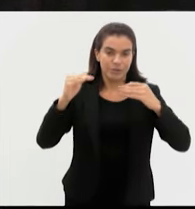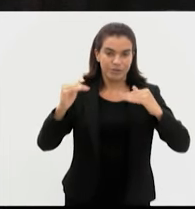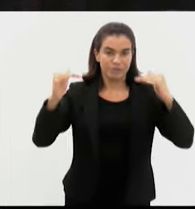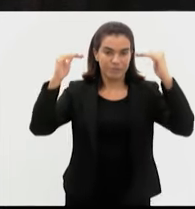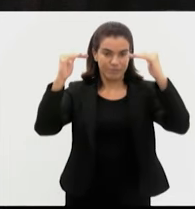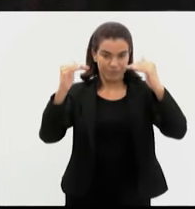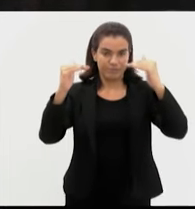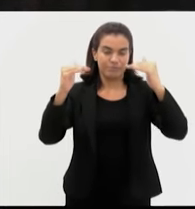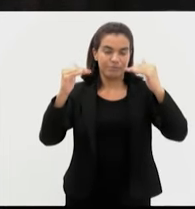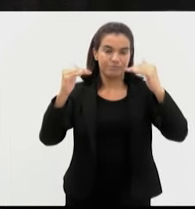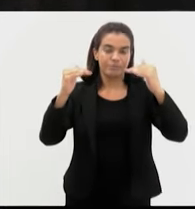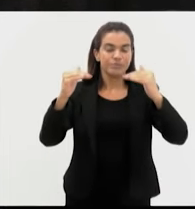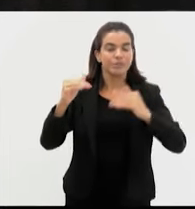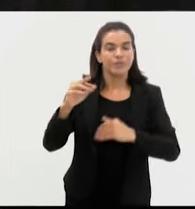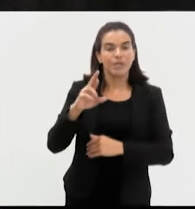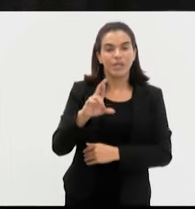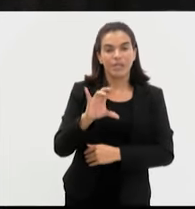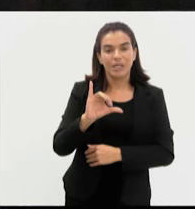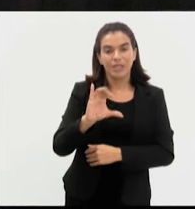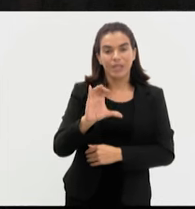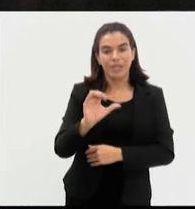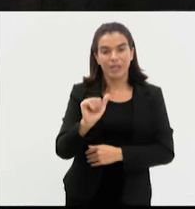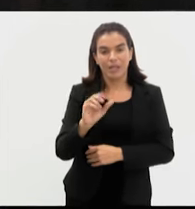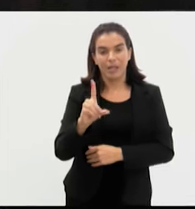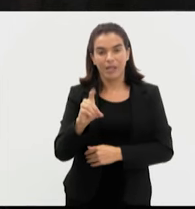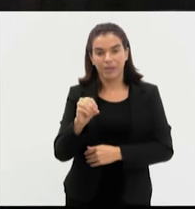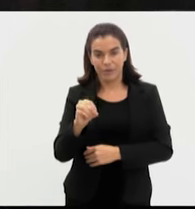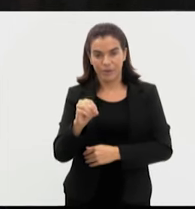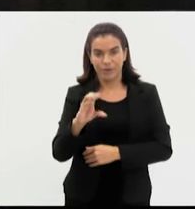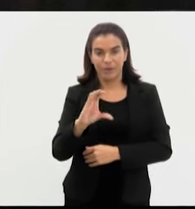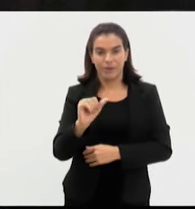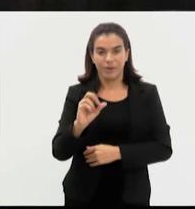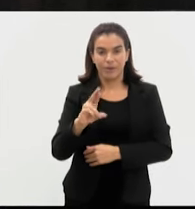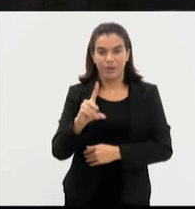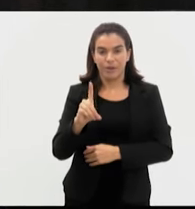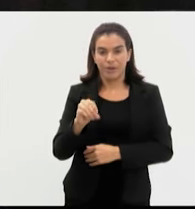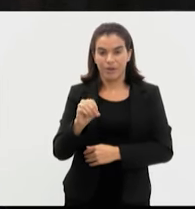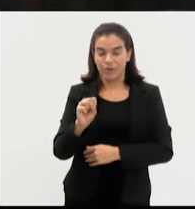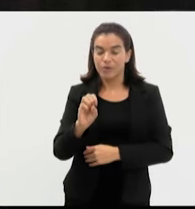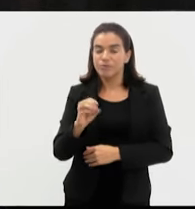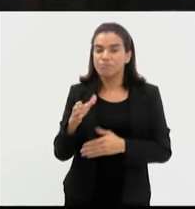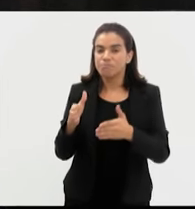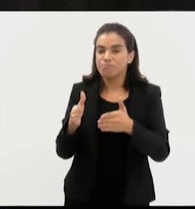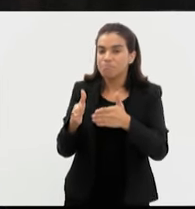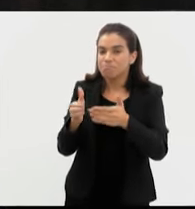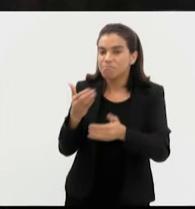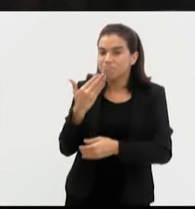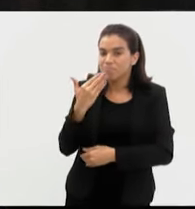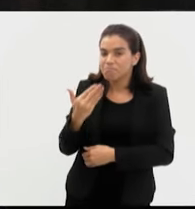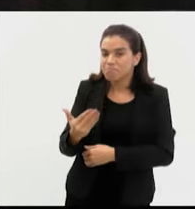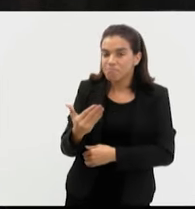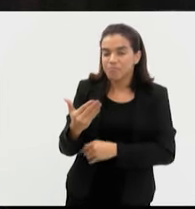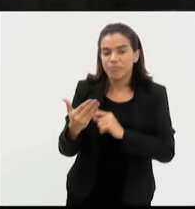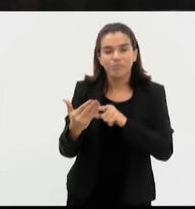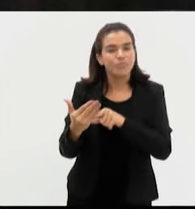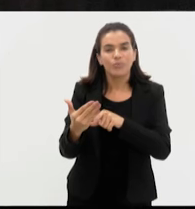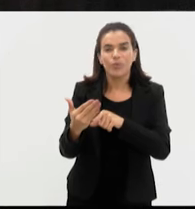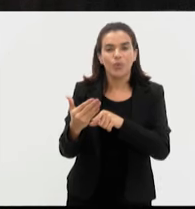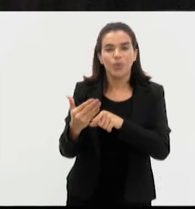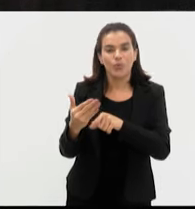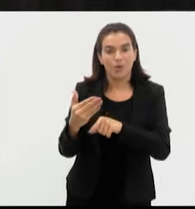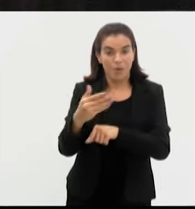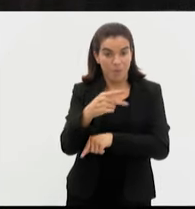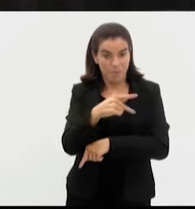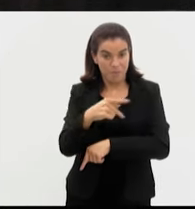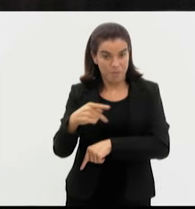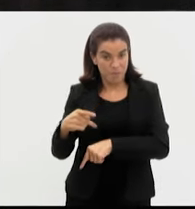justiça Dr Ricardo Cardoso solicitando como presidente que